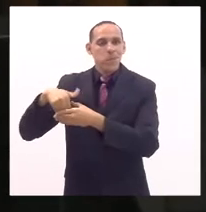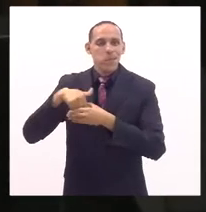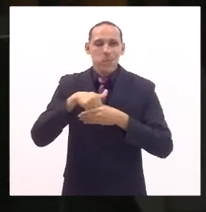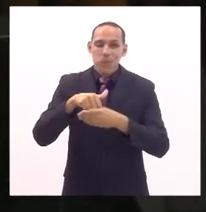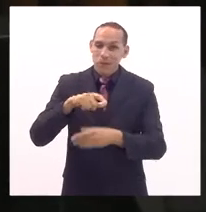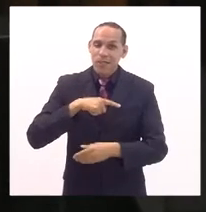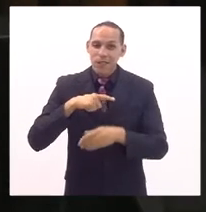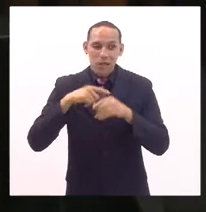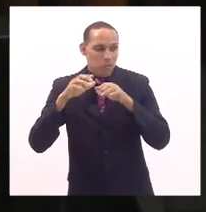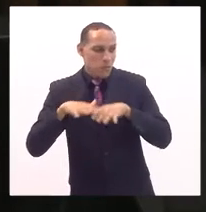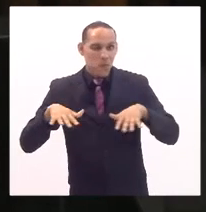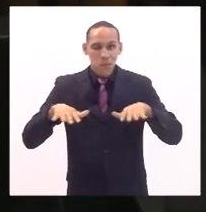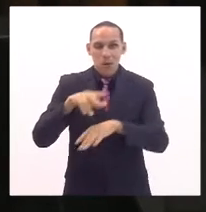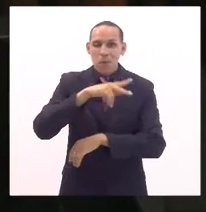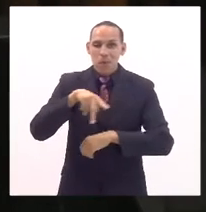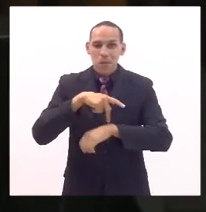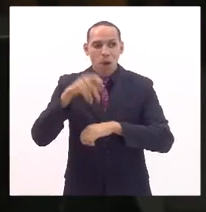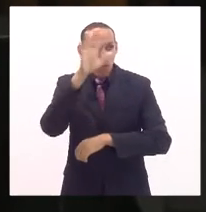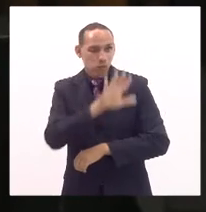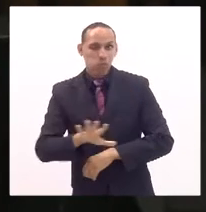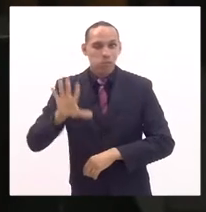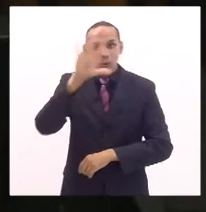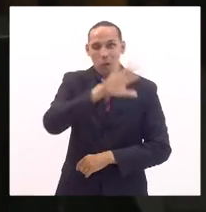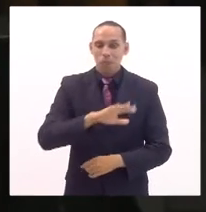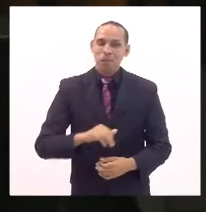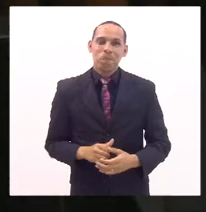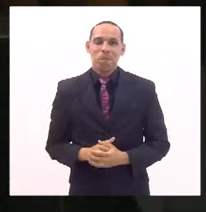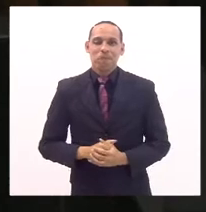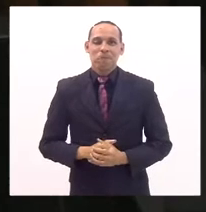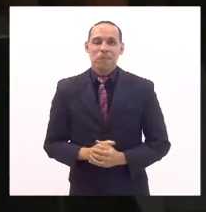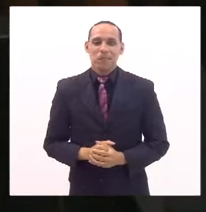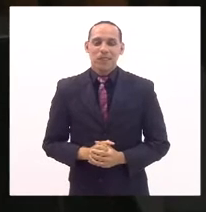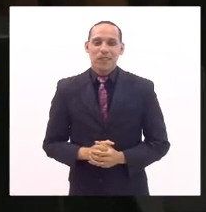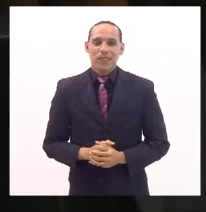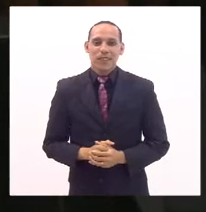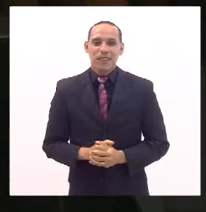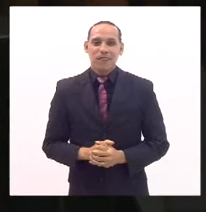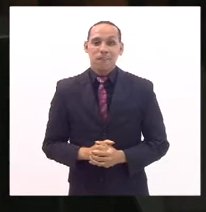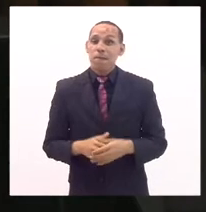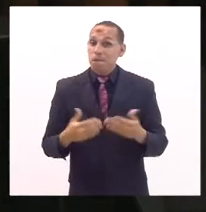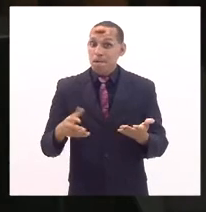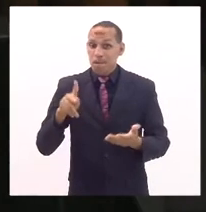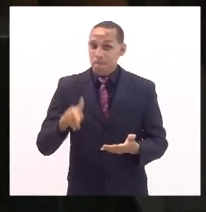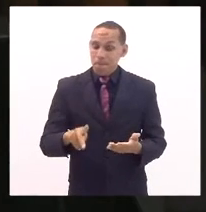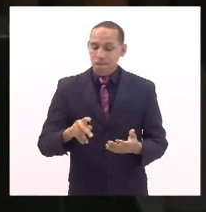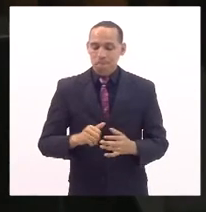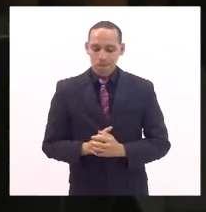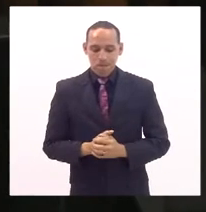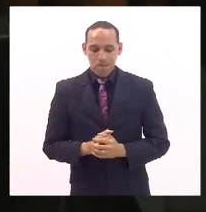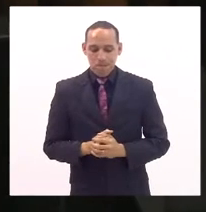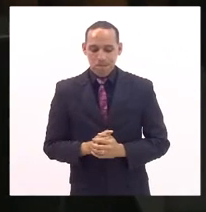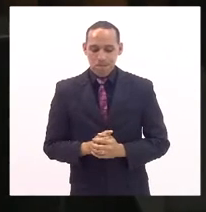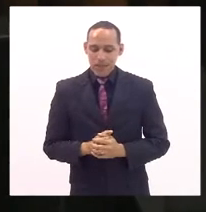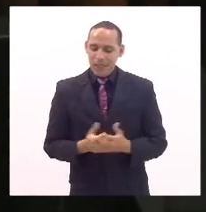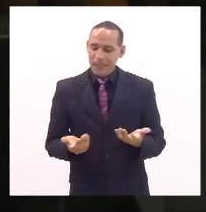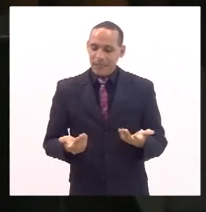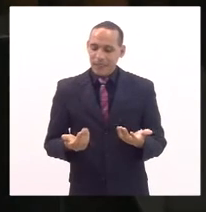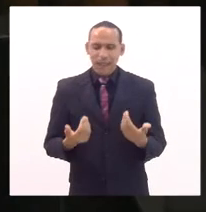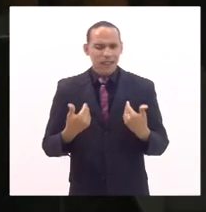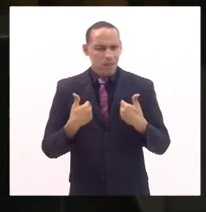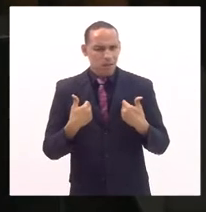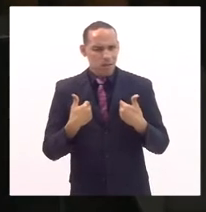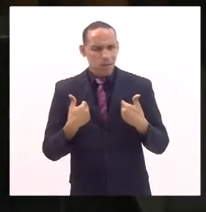Gerais no nosso país e isso é o presidente eu tenho incessantemente